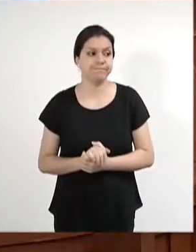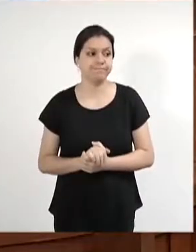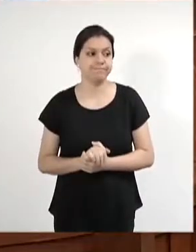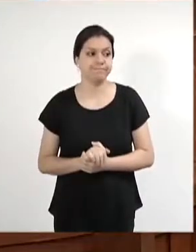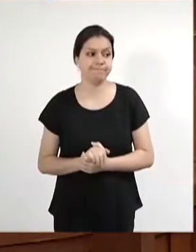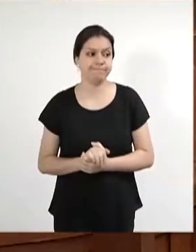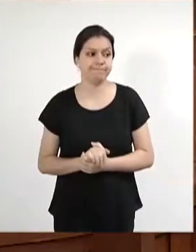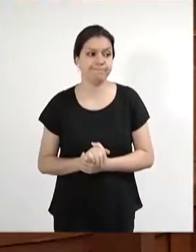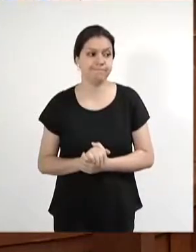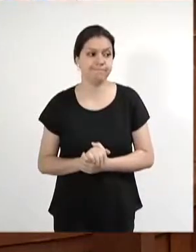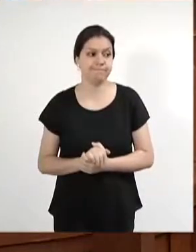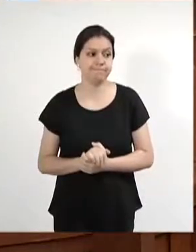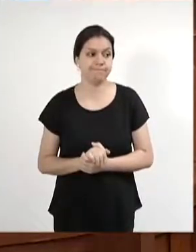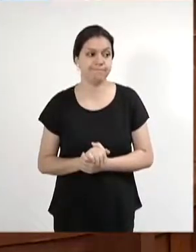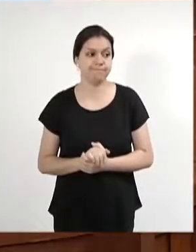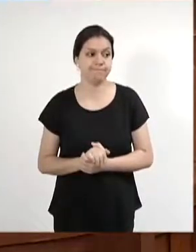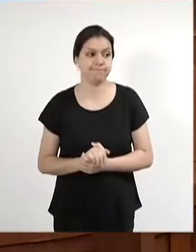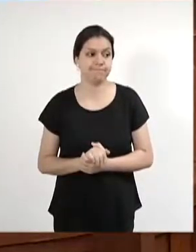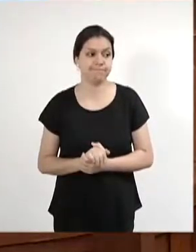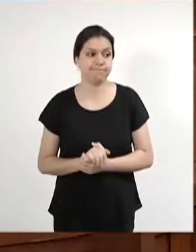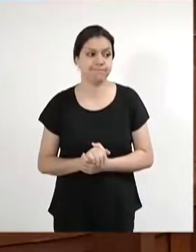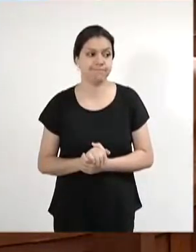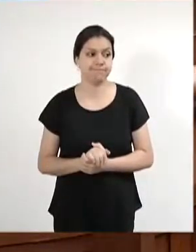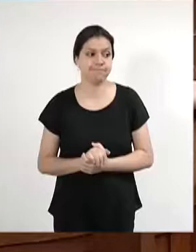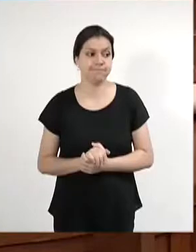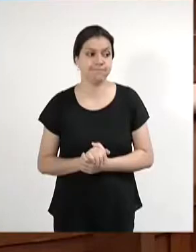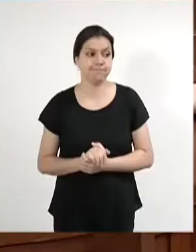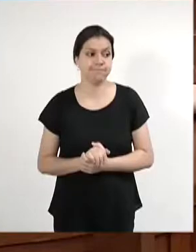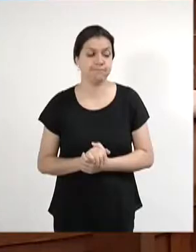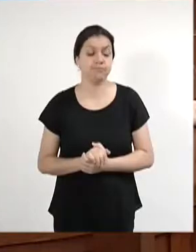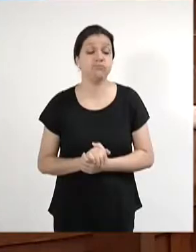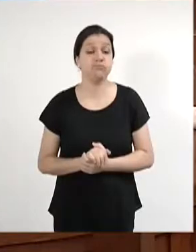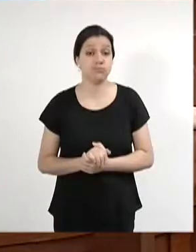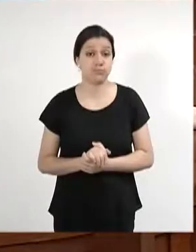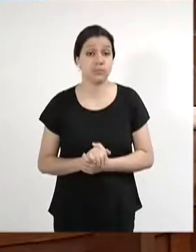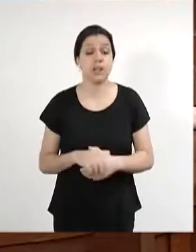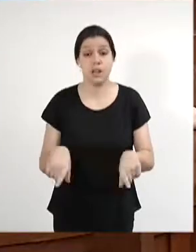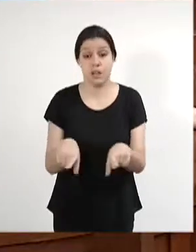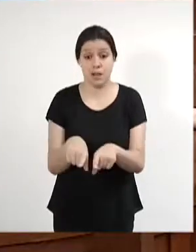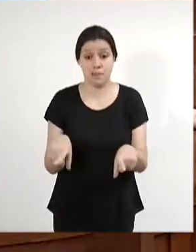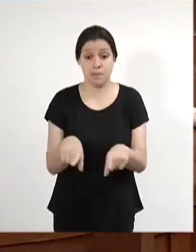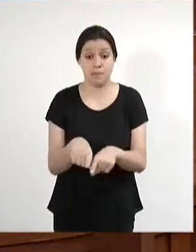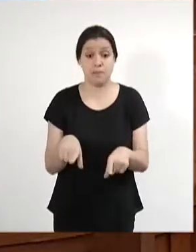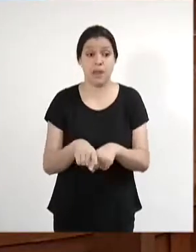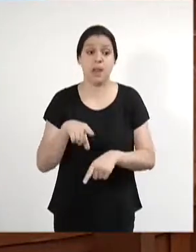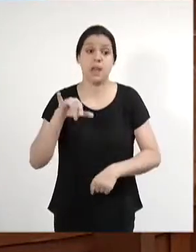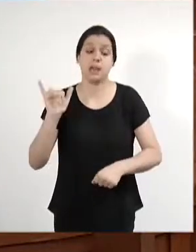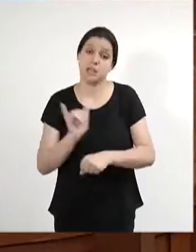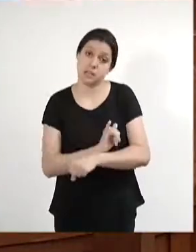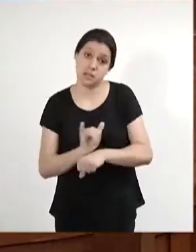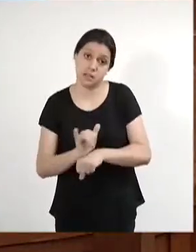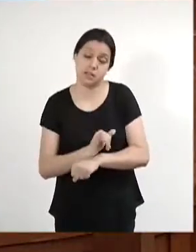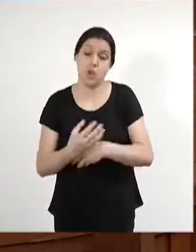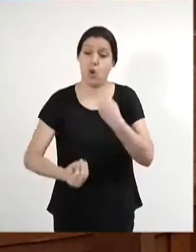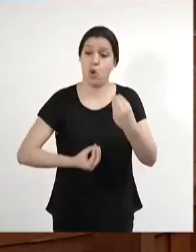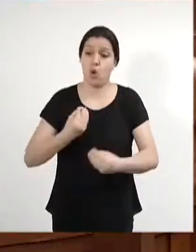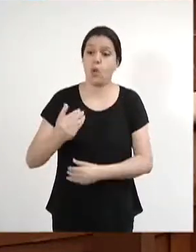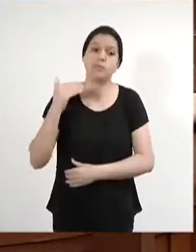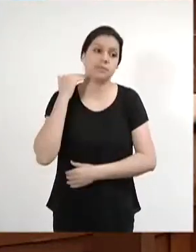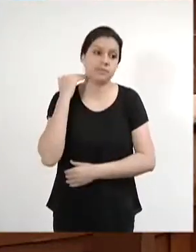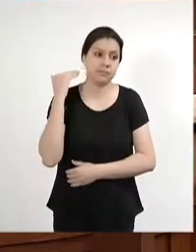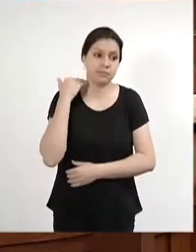alternativas, onde as instituições financeiras também vão orientar